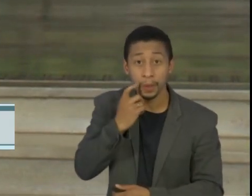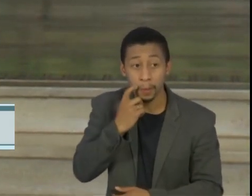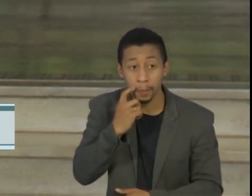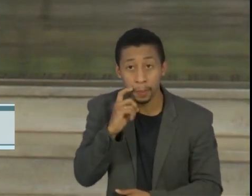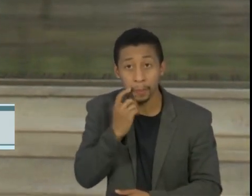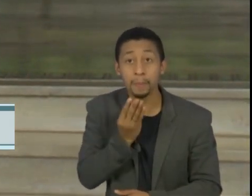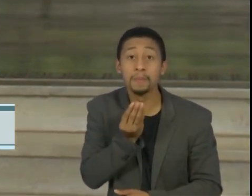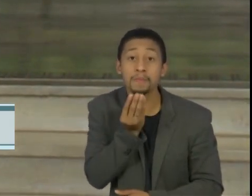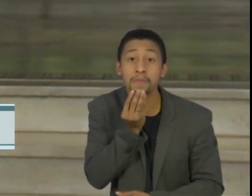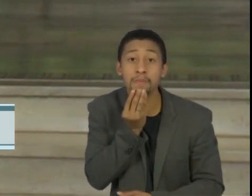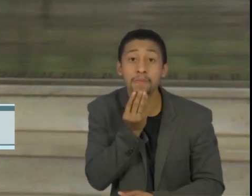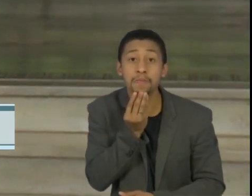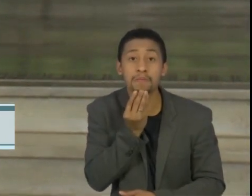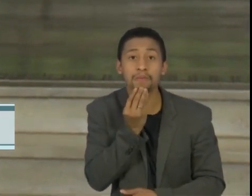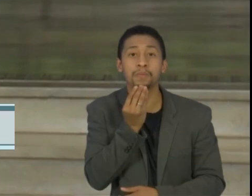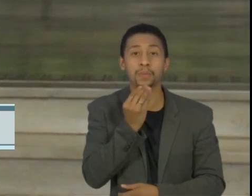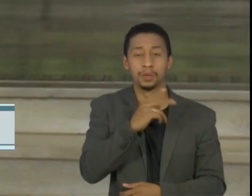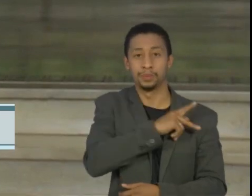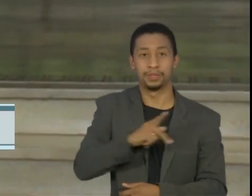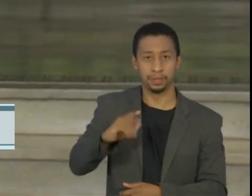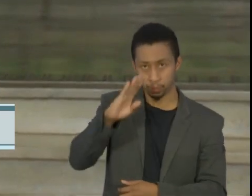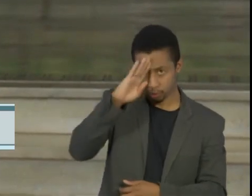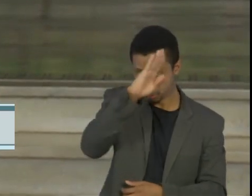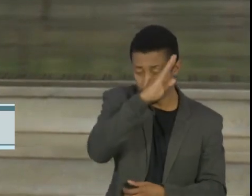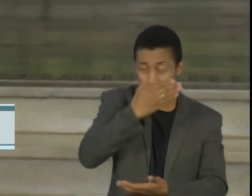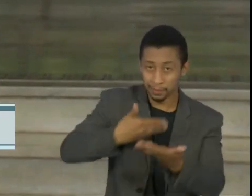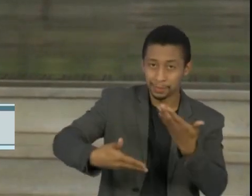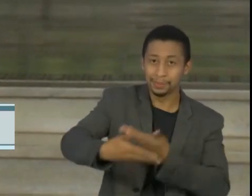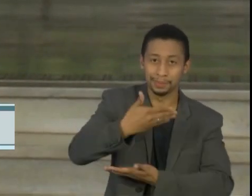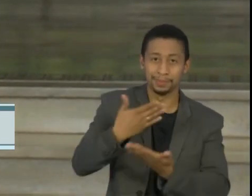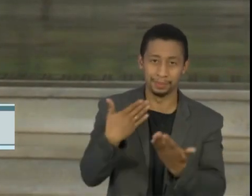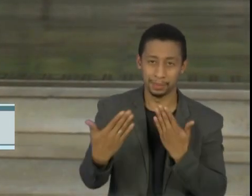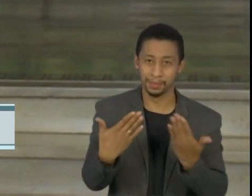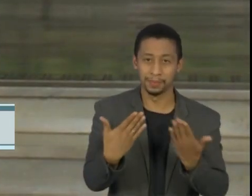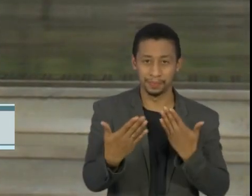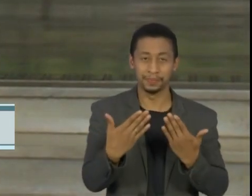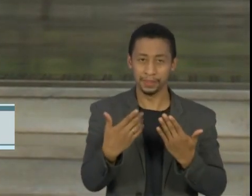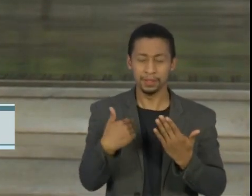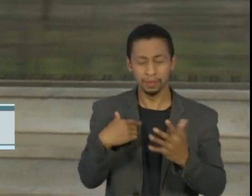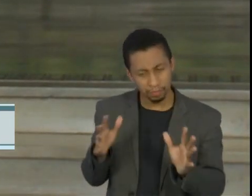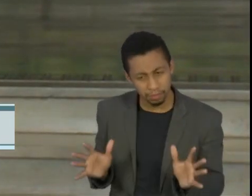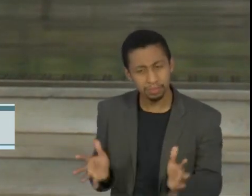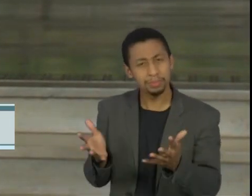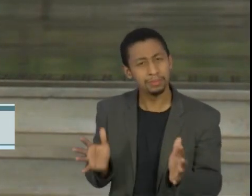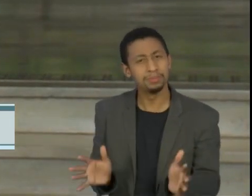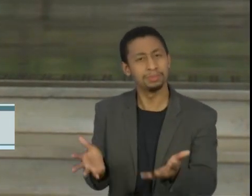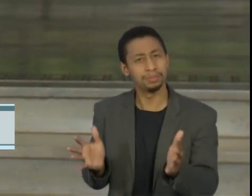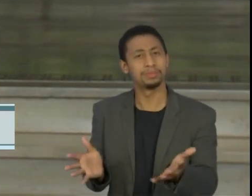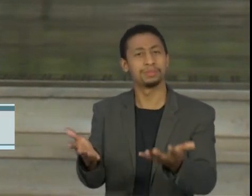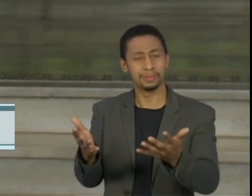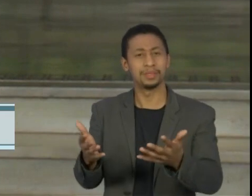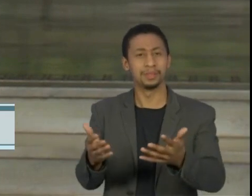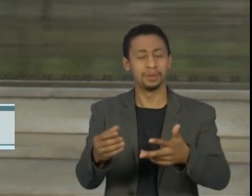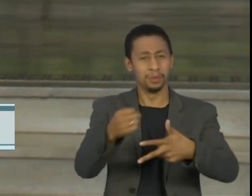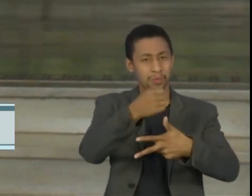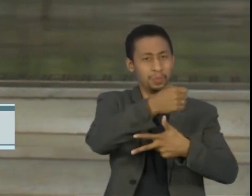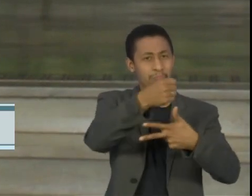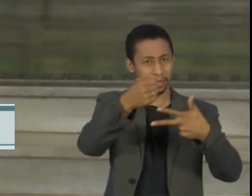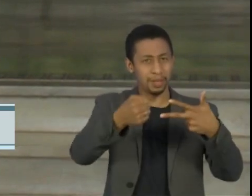e o presidente Bolsonaro. Eu sempre defendi e continuo a defender o entendimento, a harmonia entre os poderes e